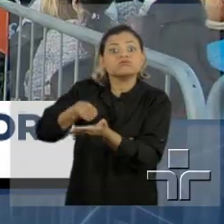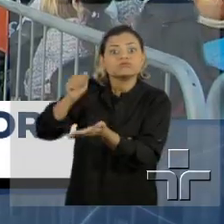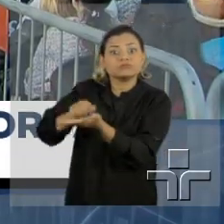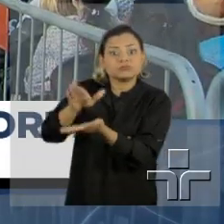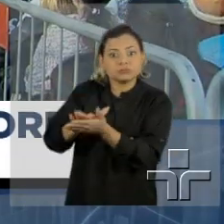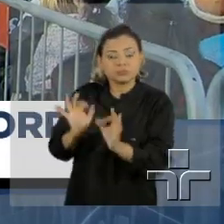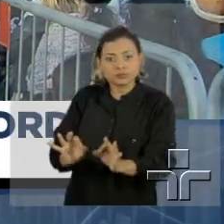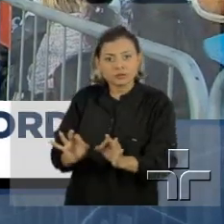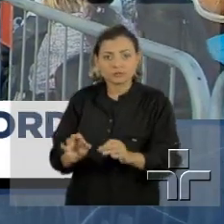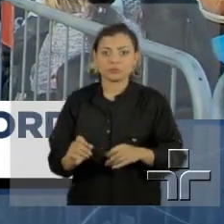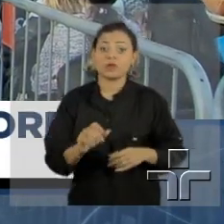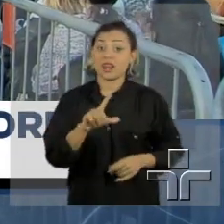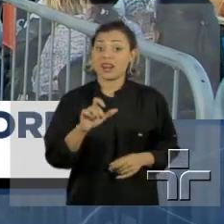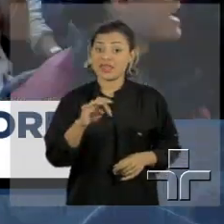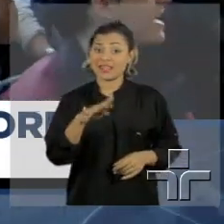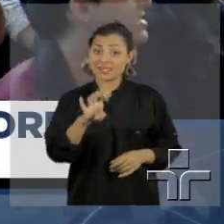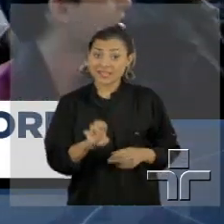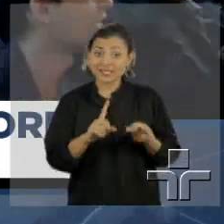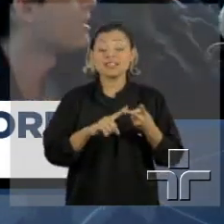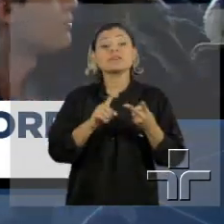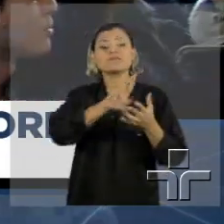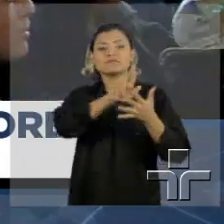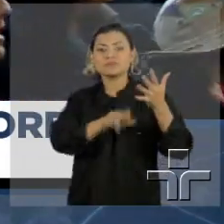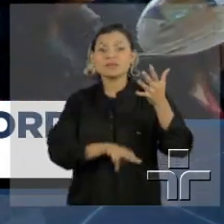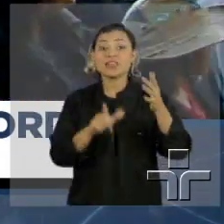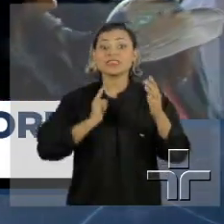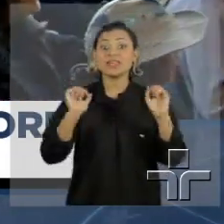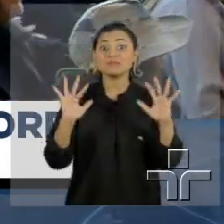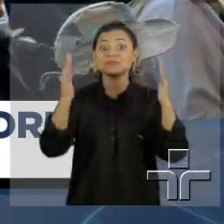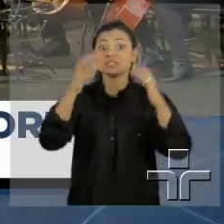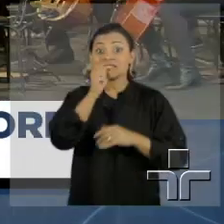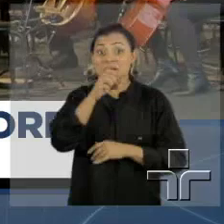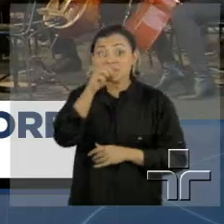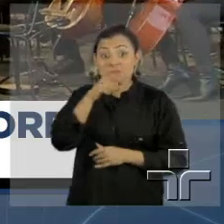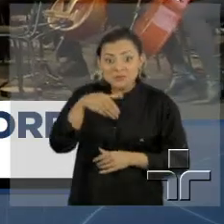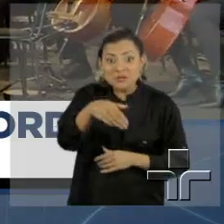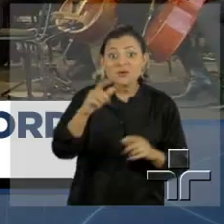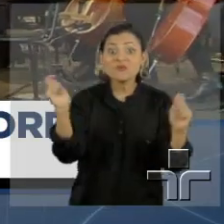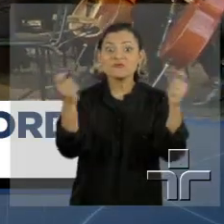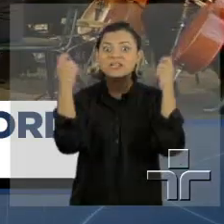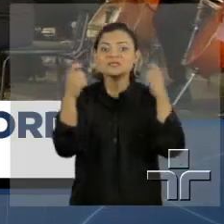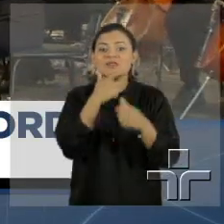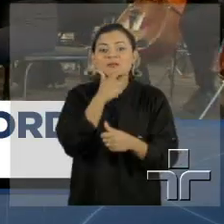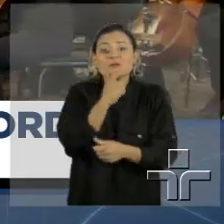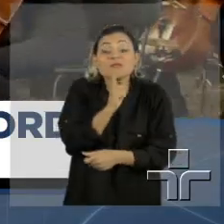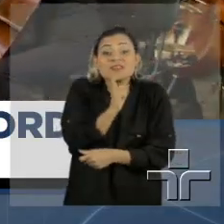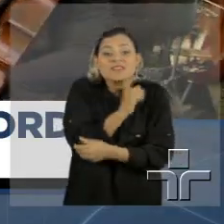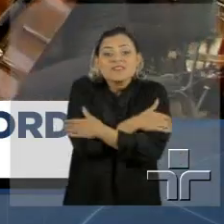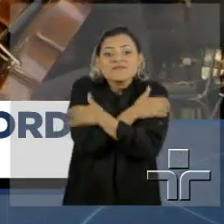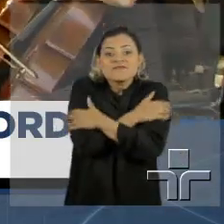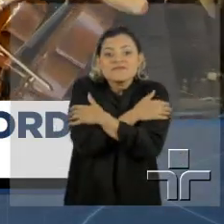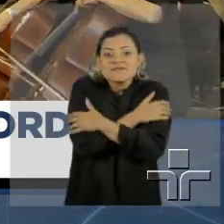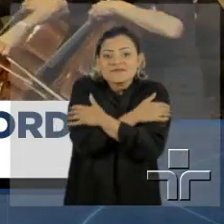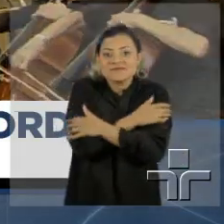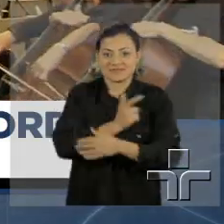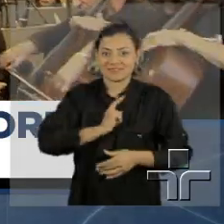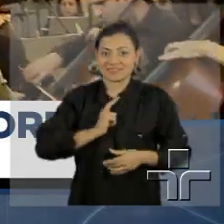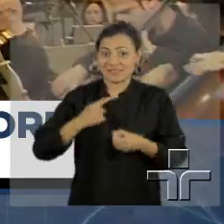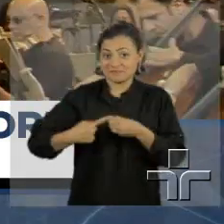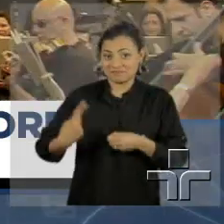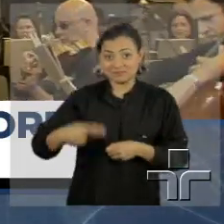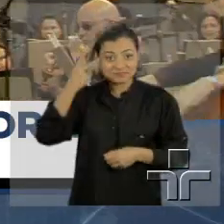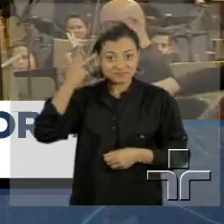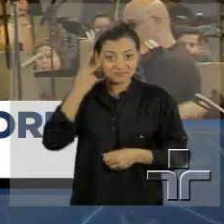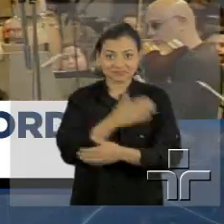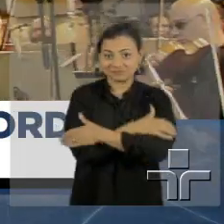Jazz Sinfônica e OZESP estão entre as atrações do fim de semana no Festival de Inverno de Campos do Jordão.